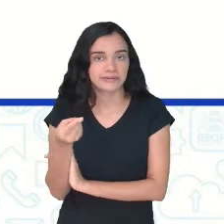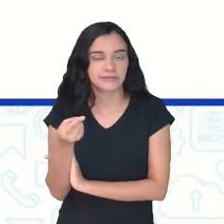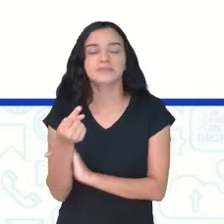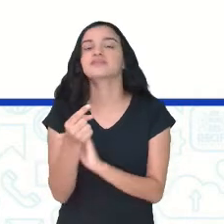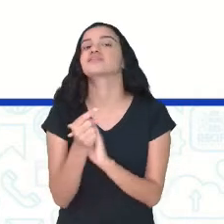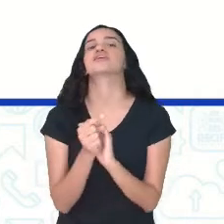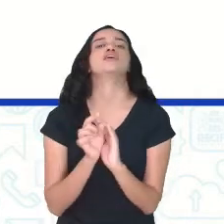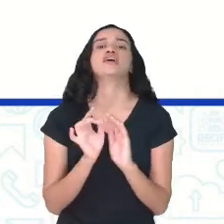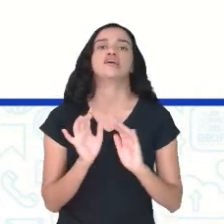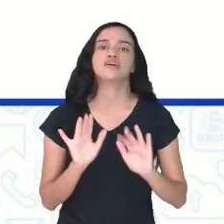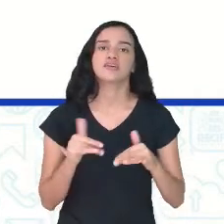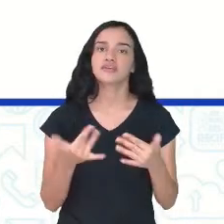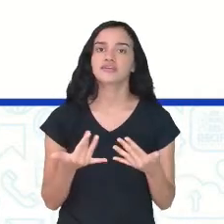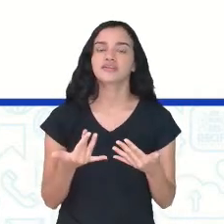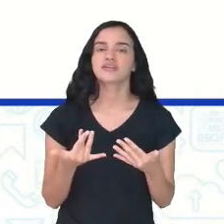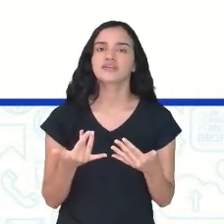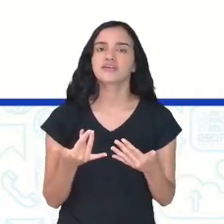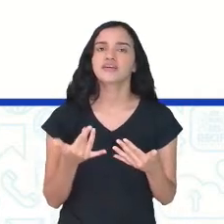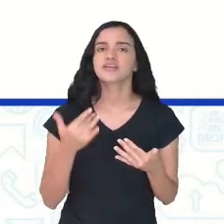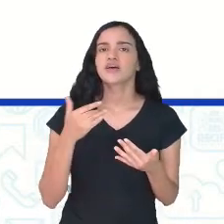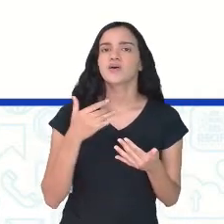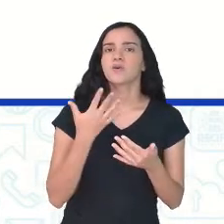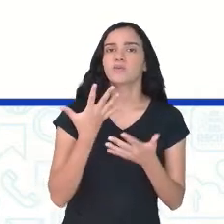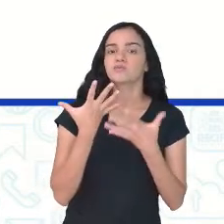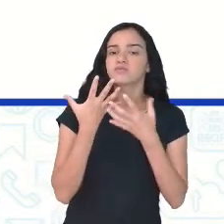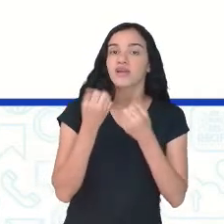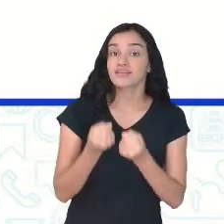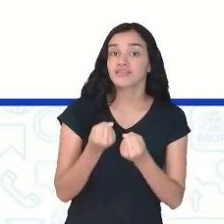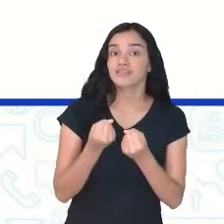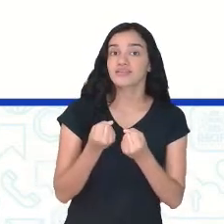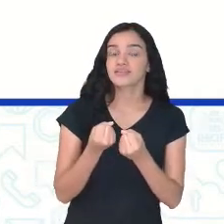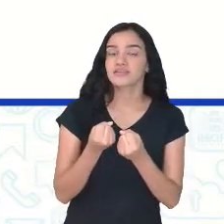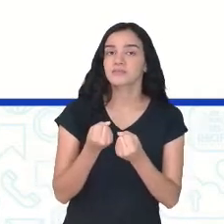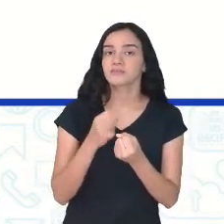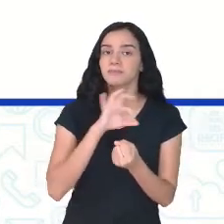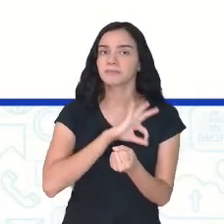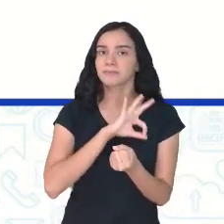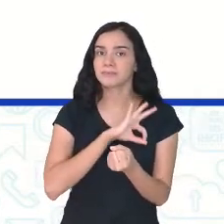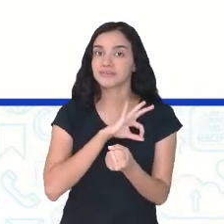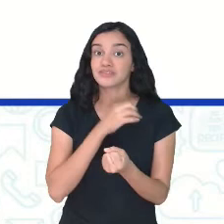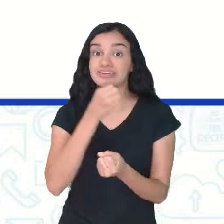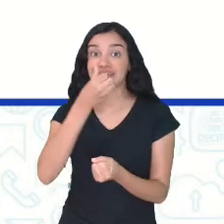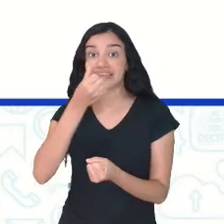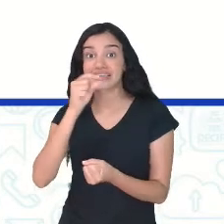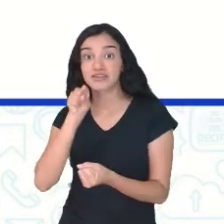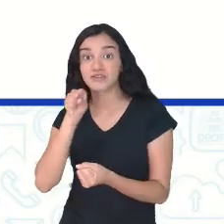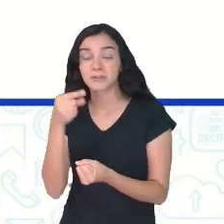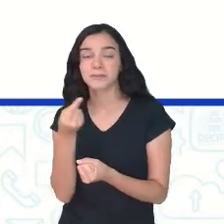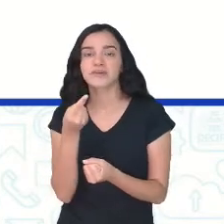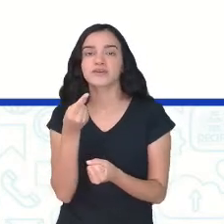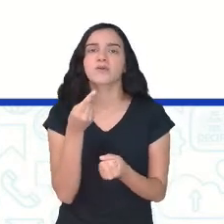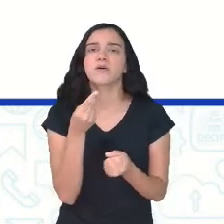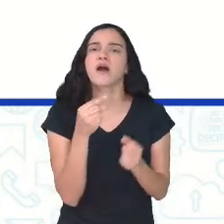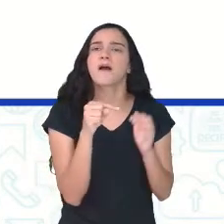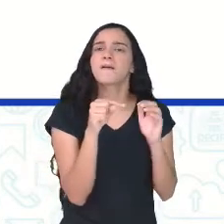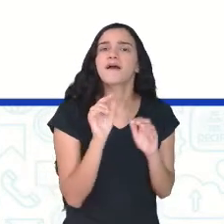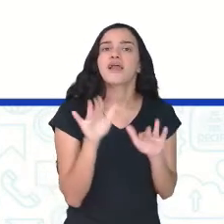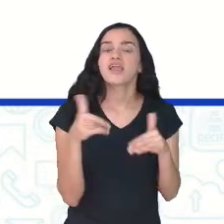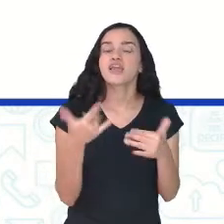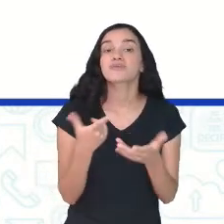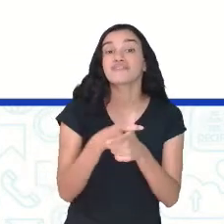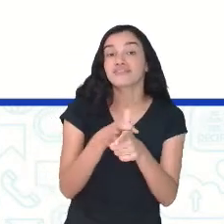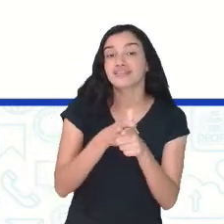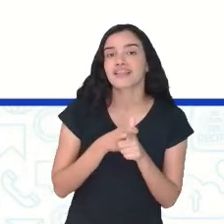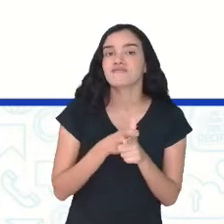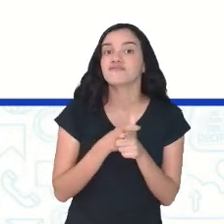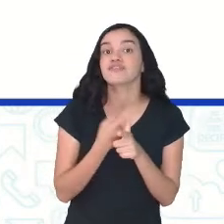Ora, e aí ele sacou 6.000. Vou ficar com menos, eu já estava